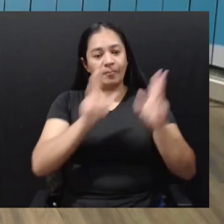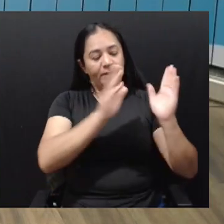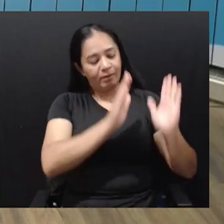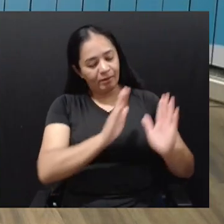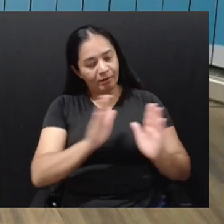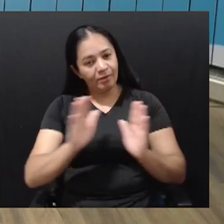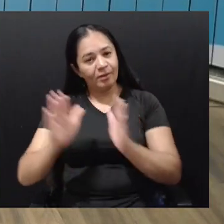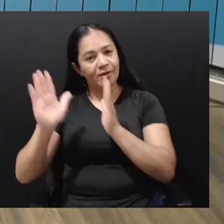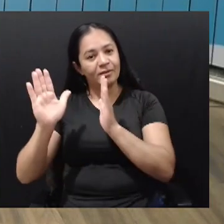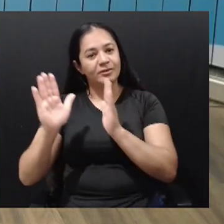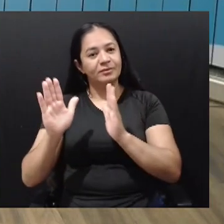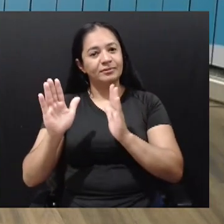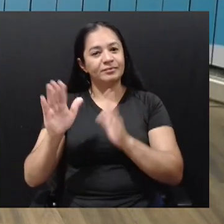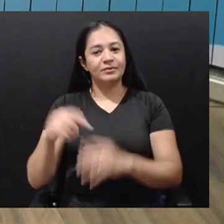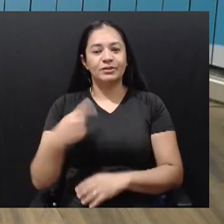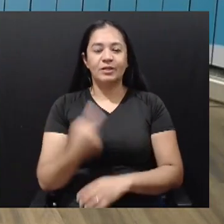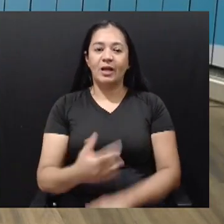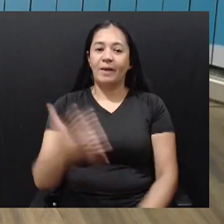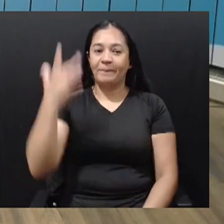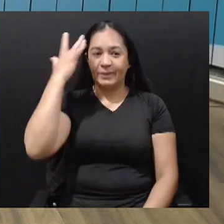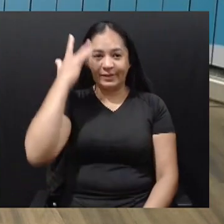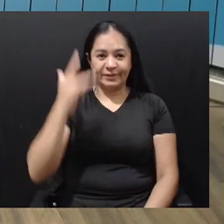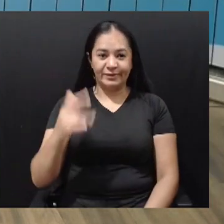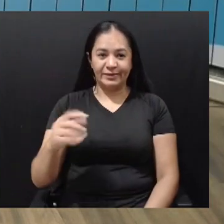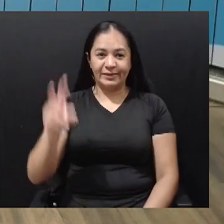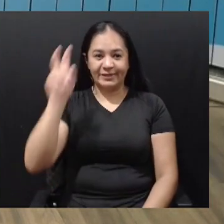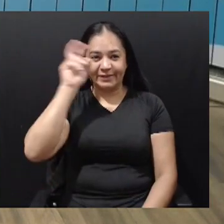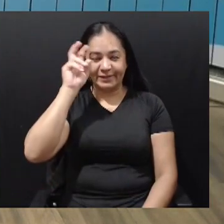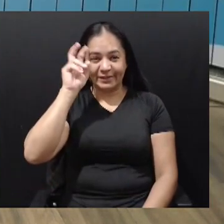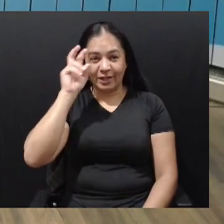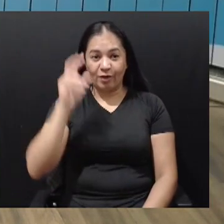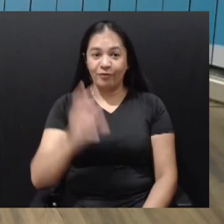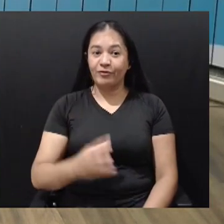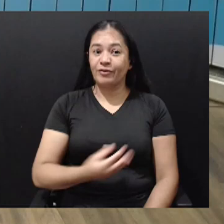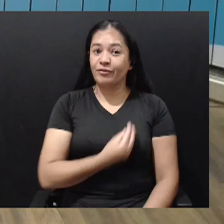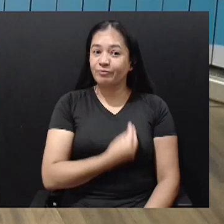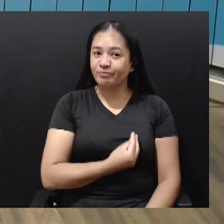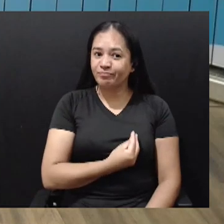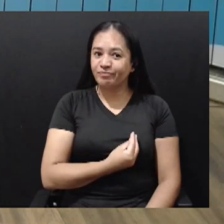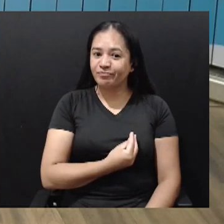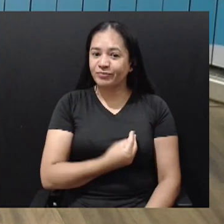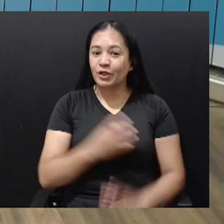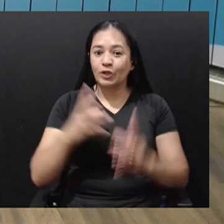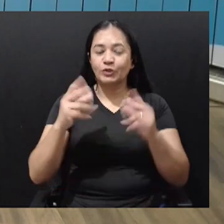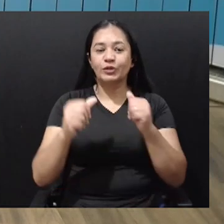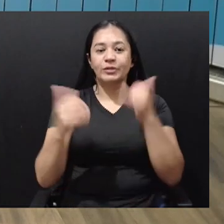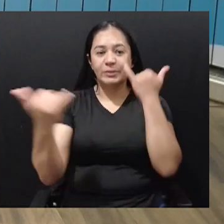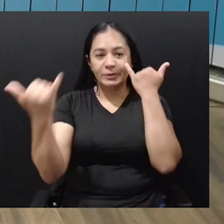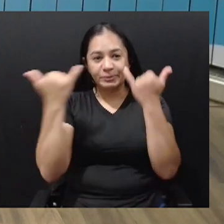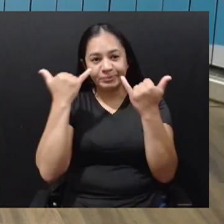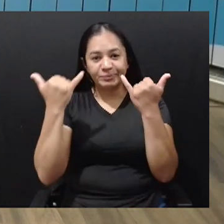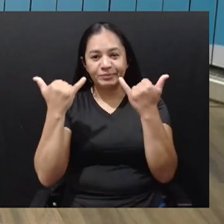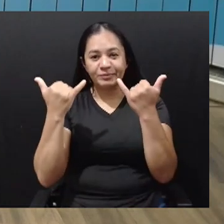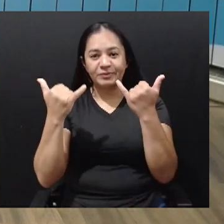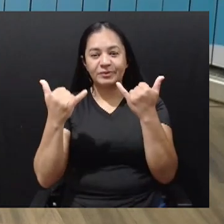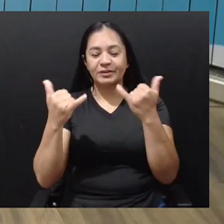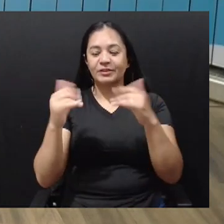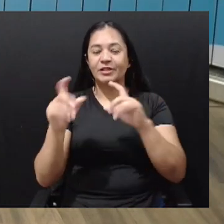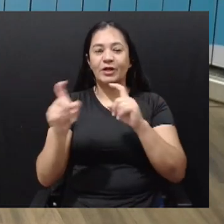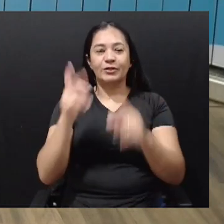e nos vemos amanhã na quinta-feira, ao vivo, com todas as informações da reunião ordinária de número